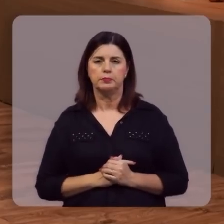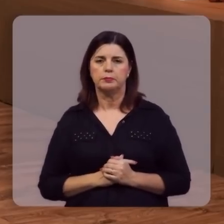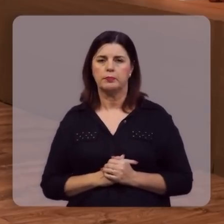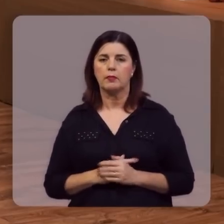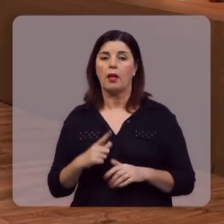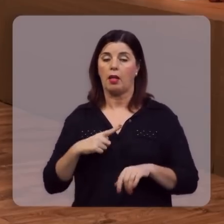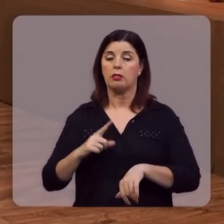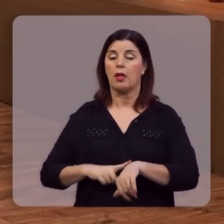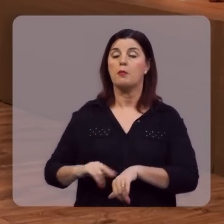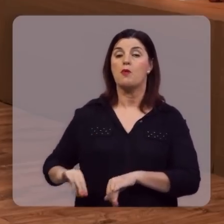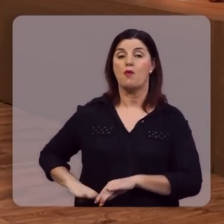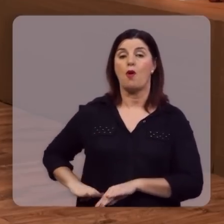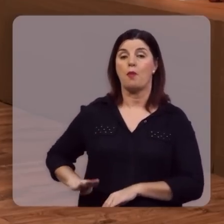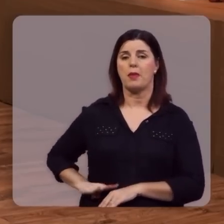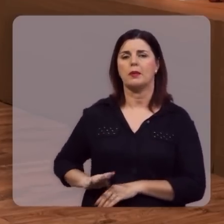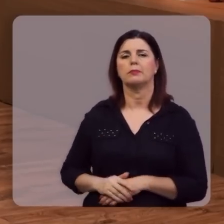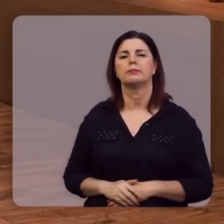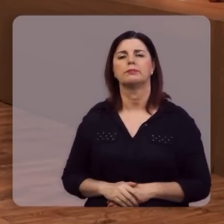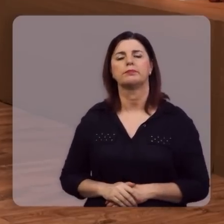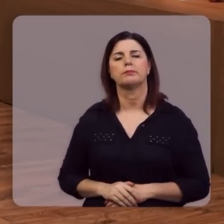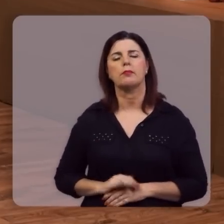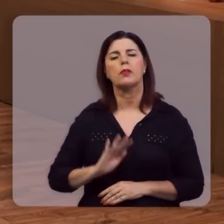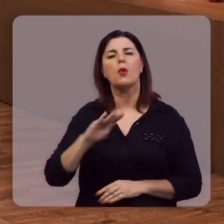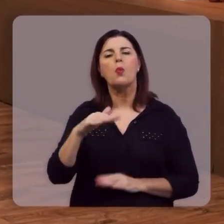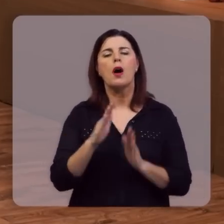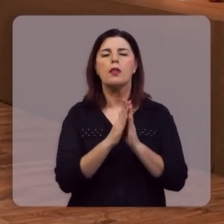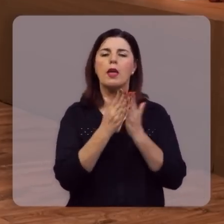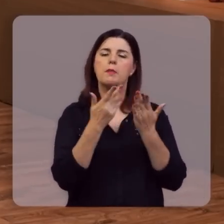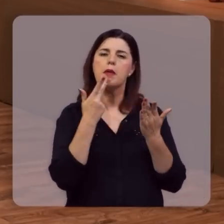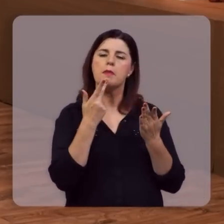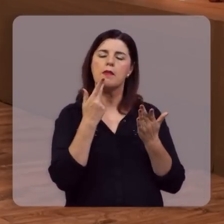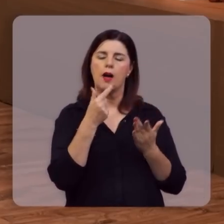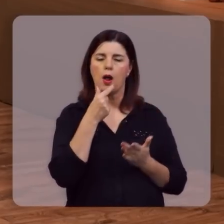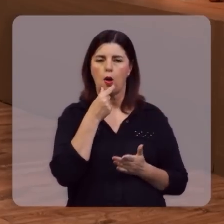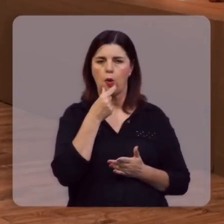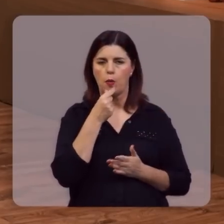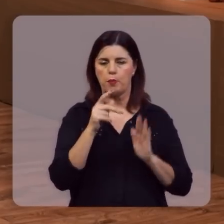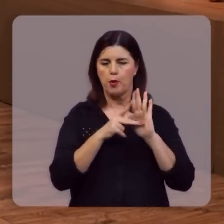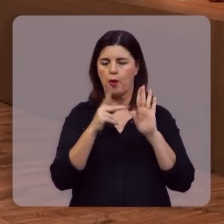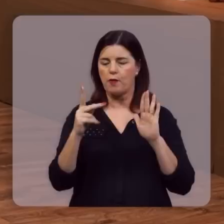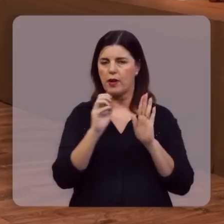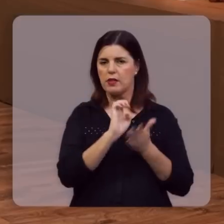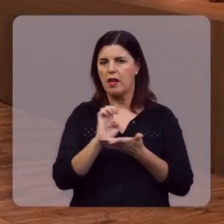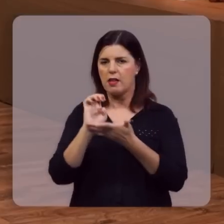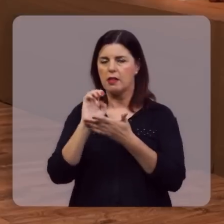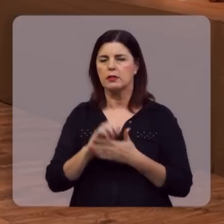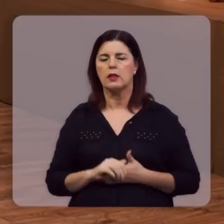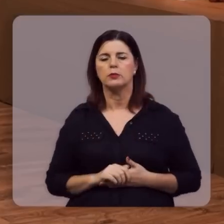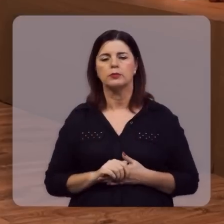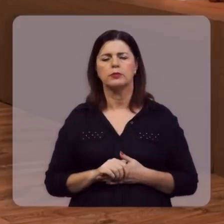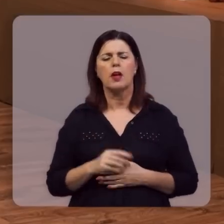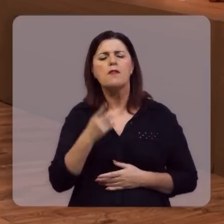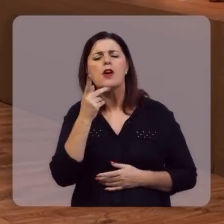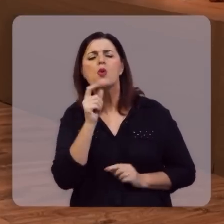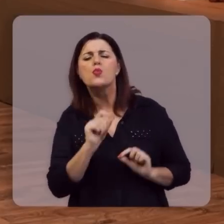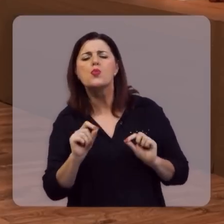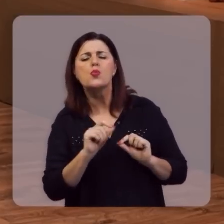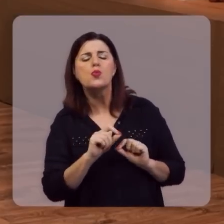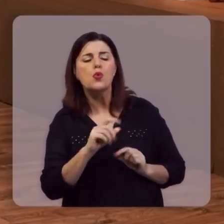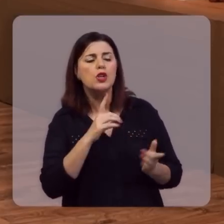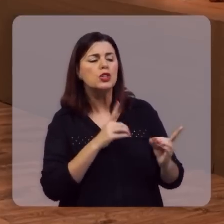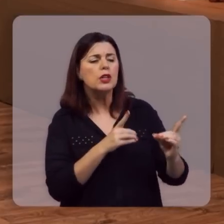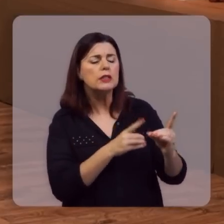Era um tempo de fome, quando, diz a Bíblia, o profeta Eliseu disse a um